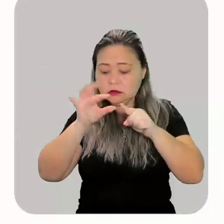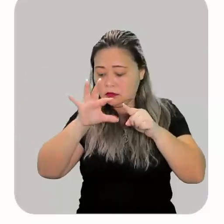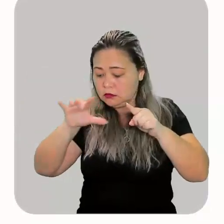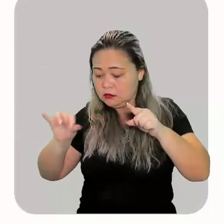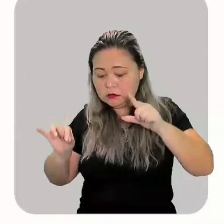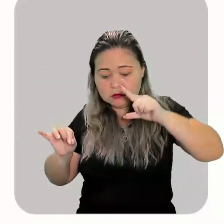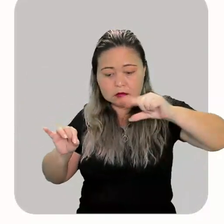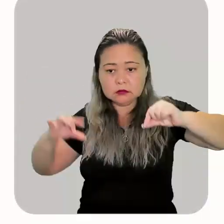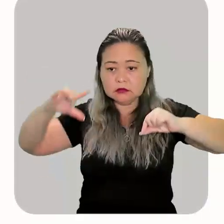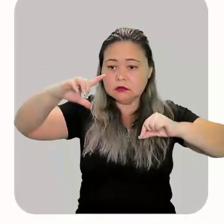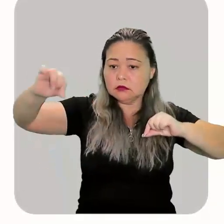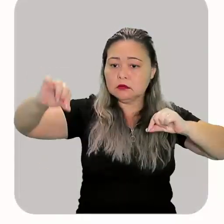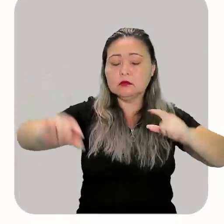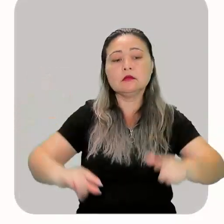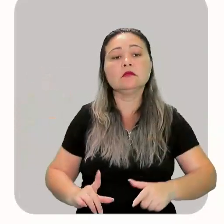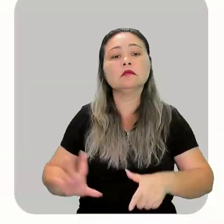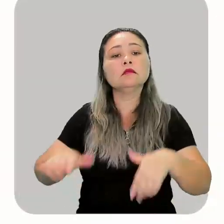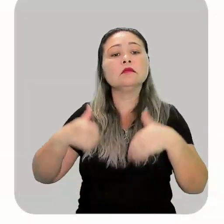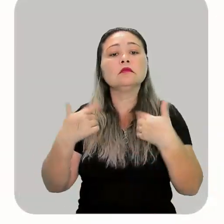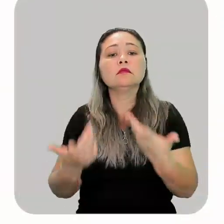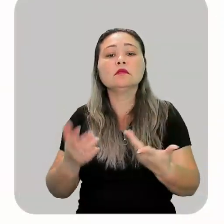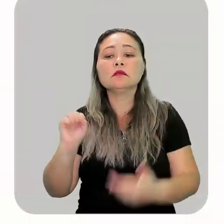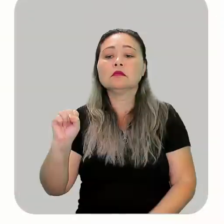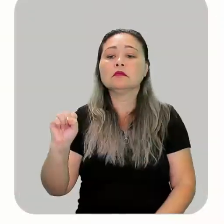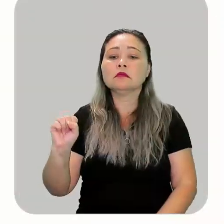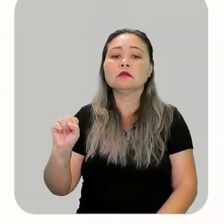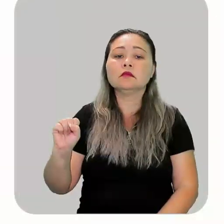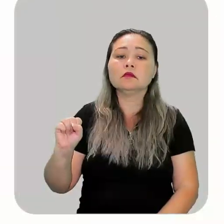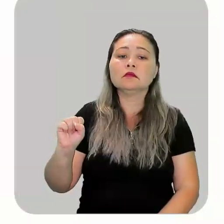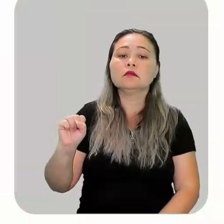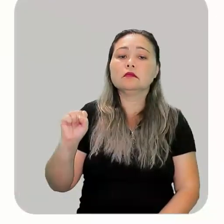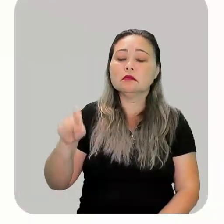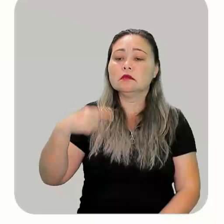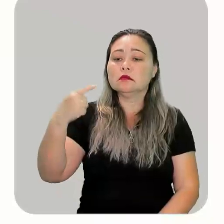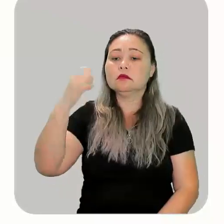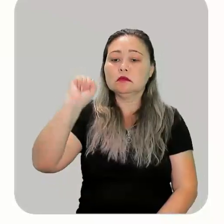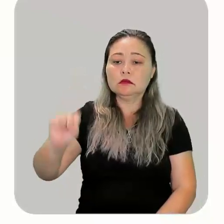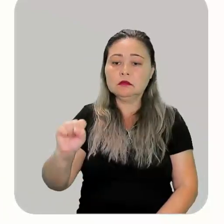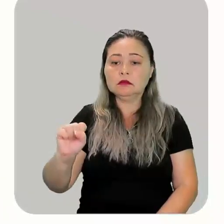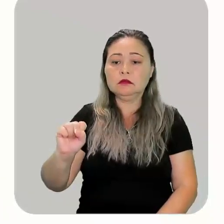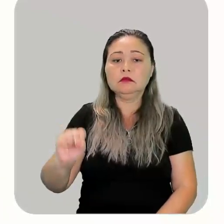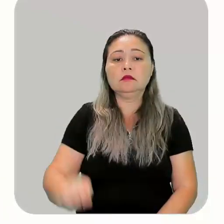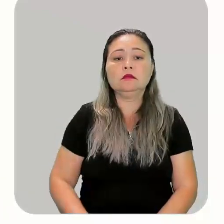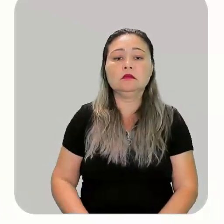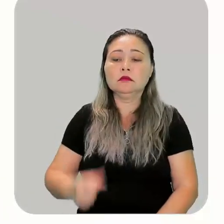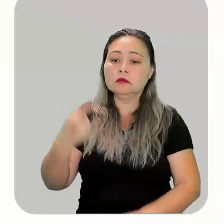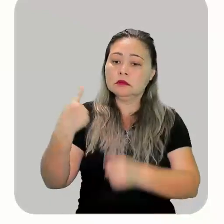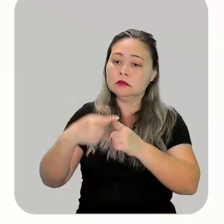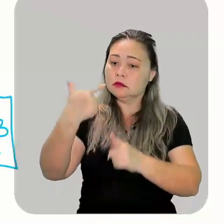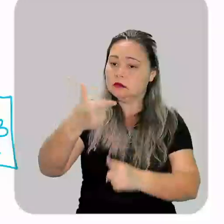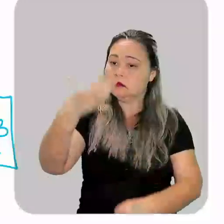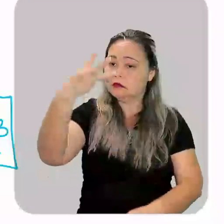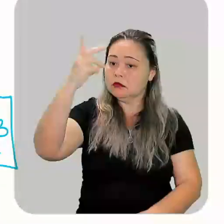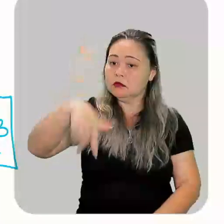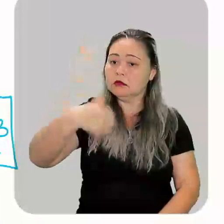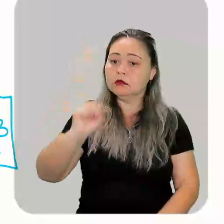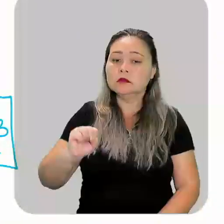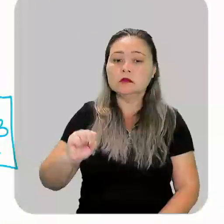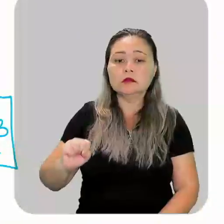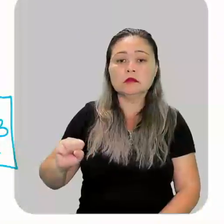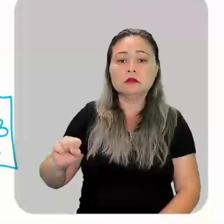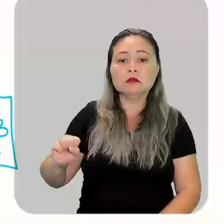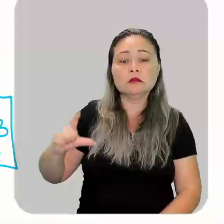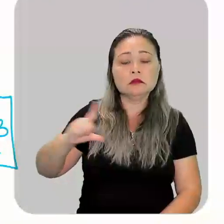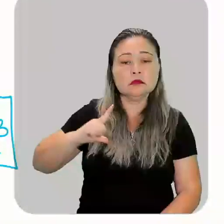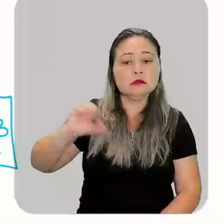3 arestas. Então o volume do cubo é 8. 8. 2 vezes 2, 4. 2 vezes 4? 8. 8. Ah, então voltando aqui, isso aqui eu já